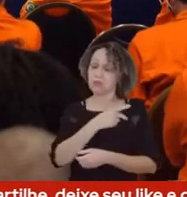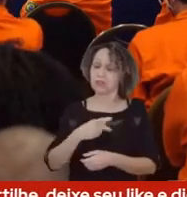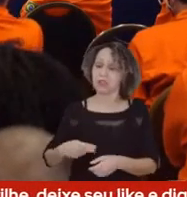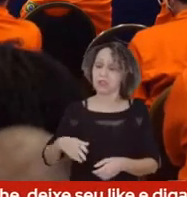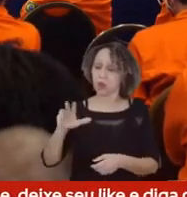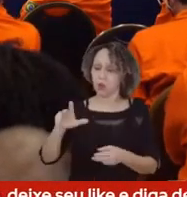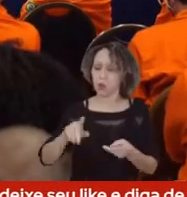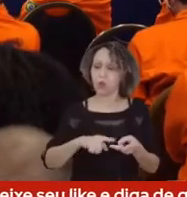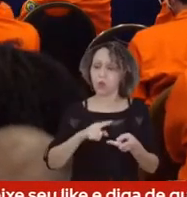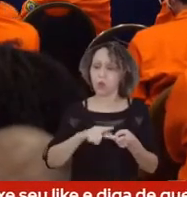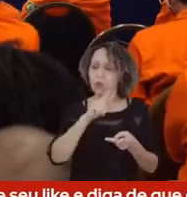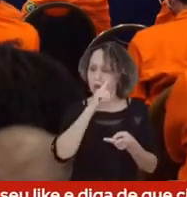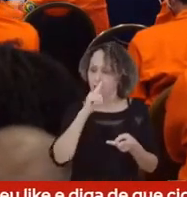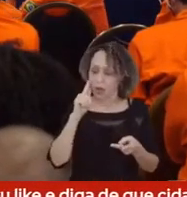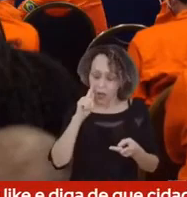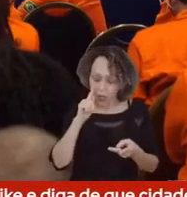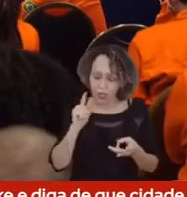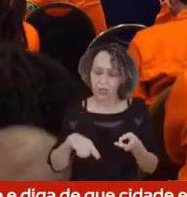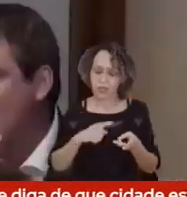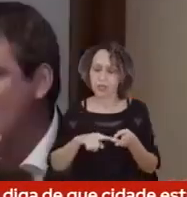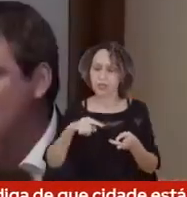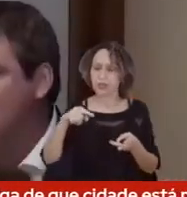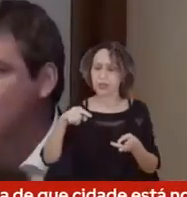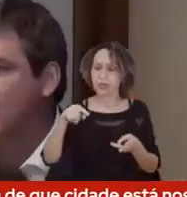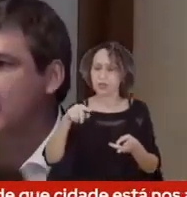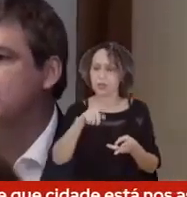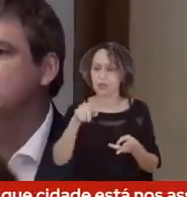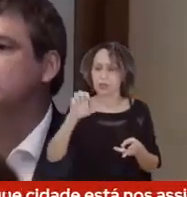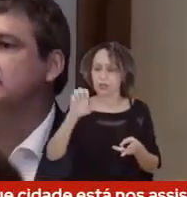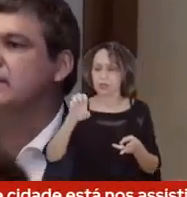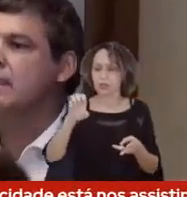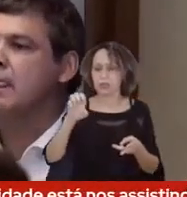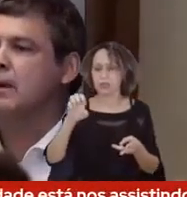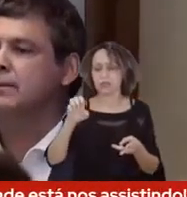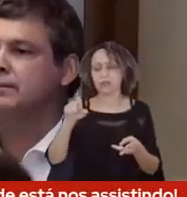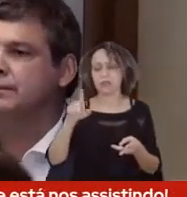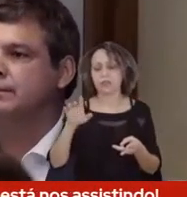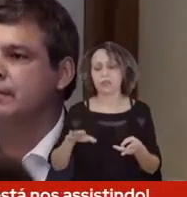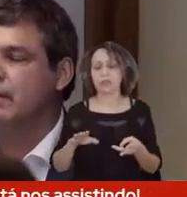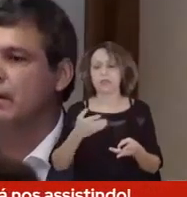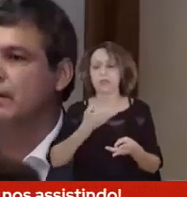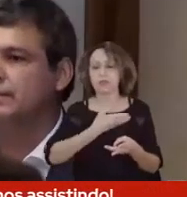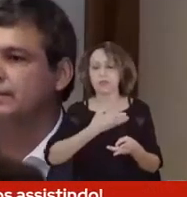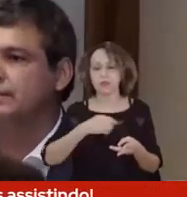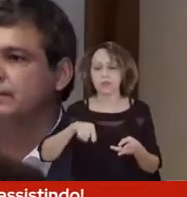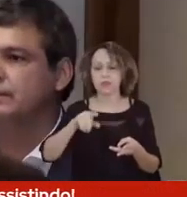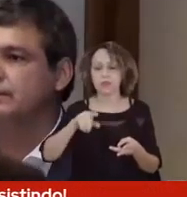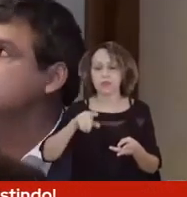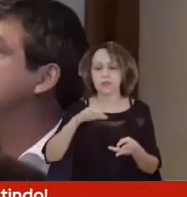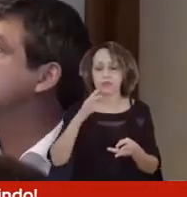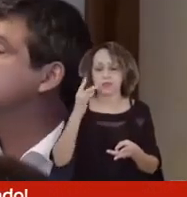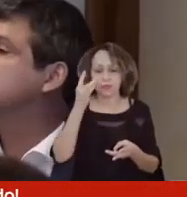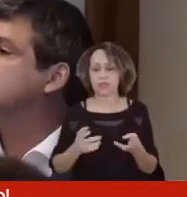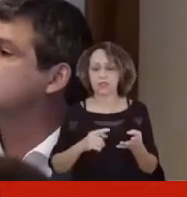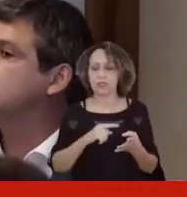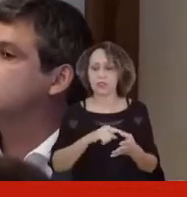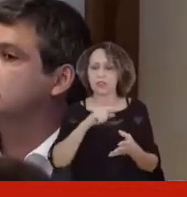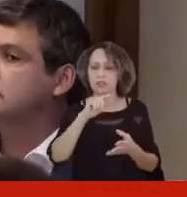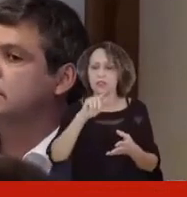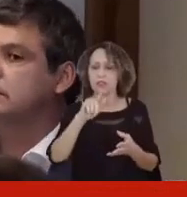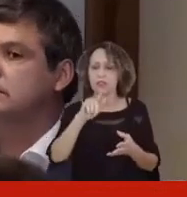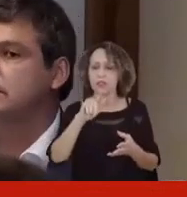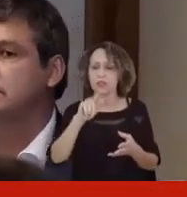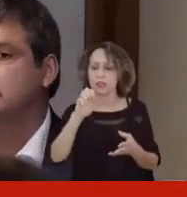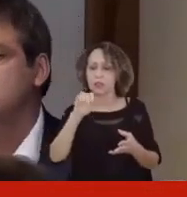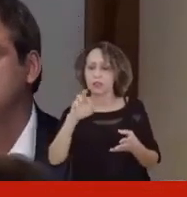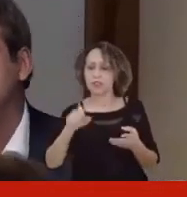Maria, e os amigos aqui presentes, Marcelo, Gabriele, Estrela. O Lindbergh falou aqui em